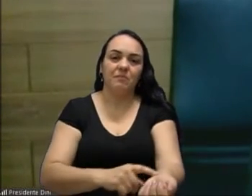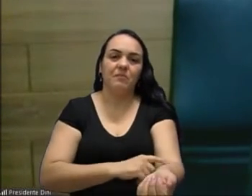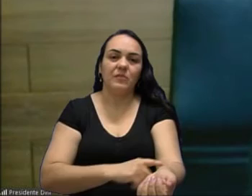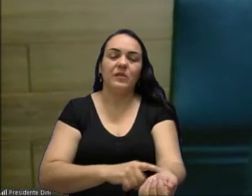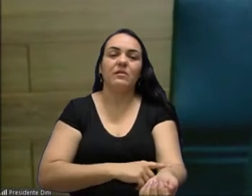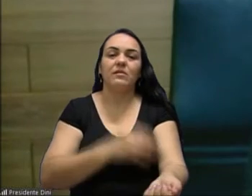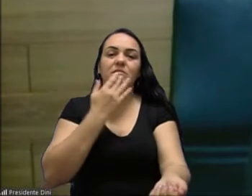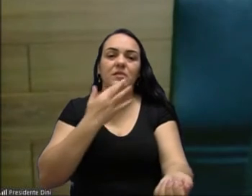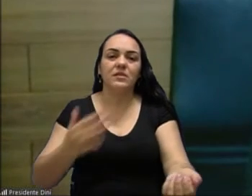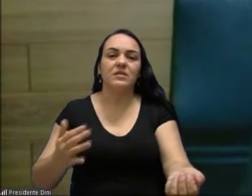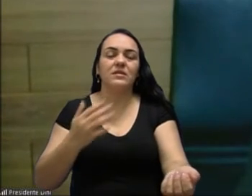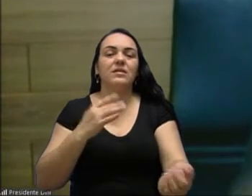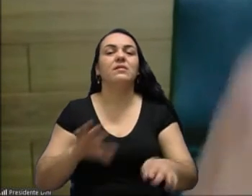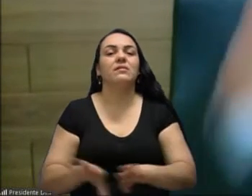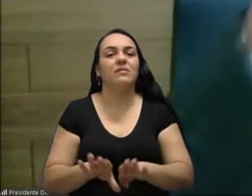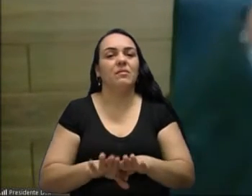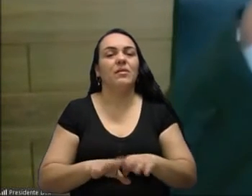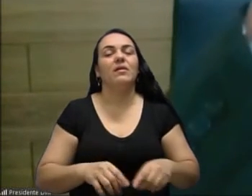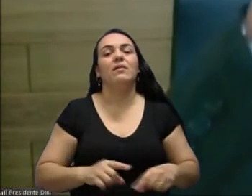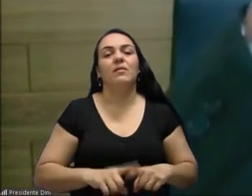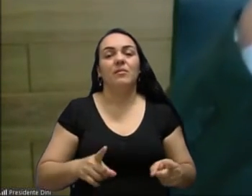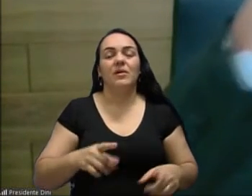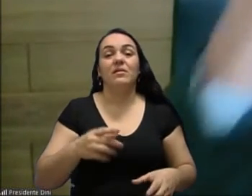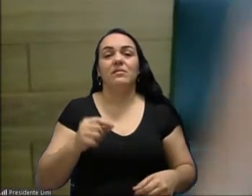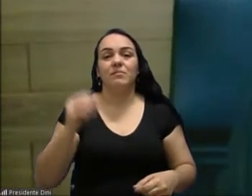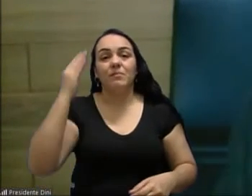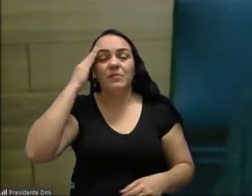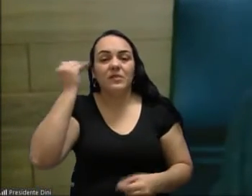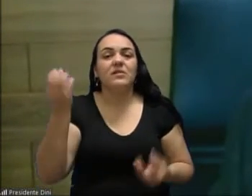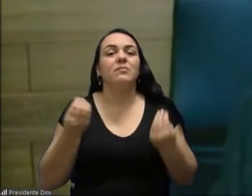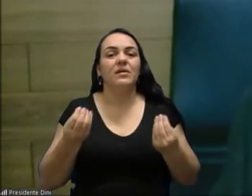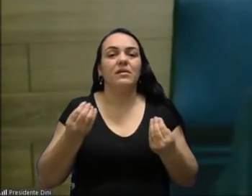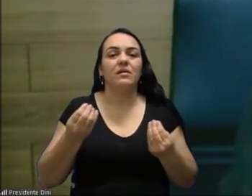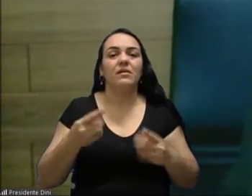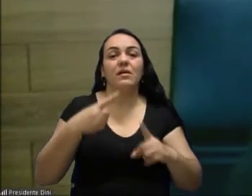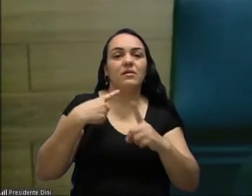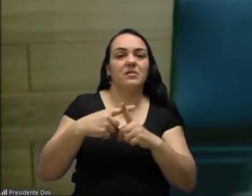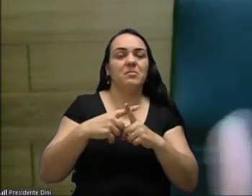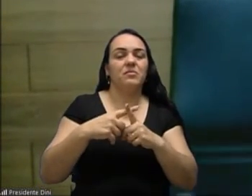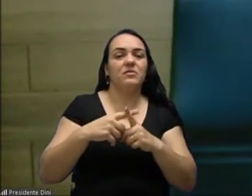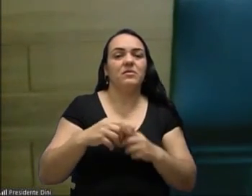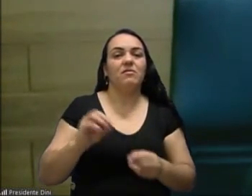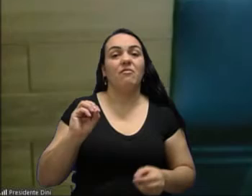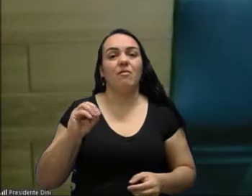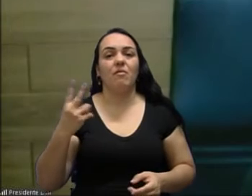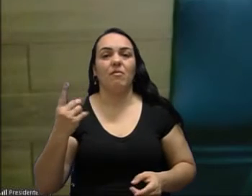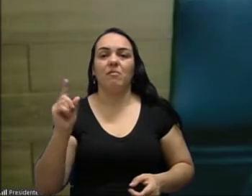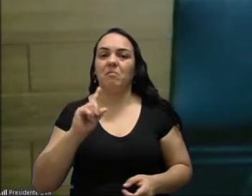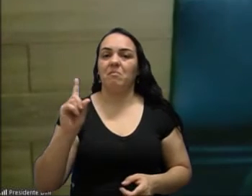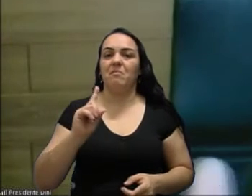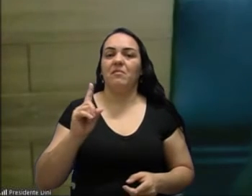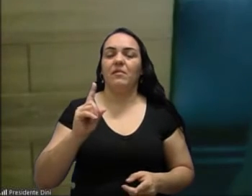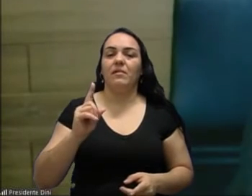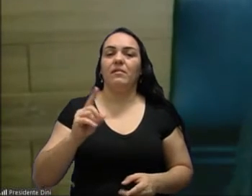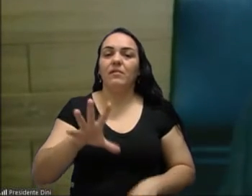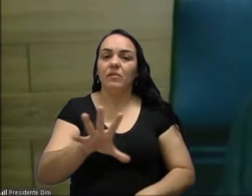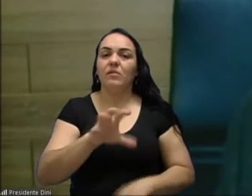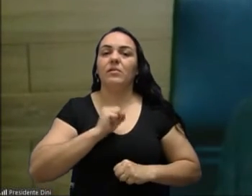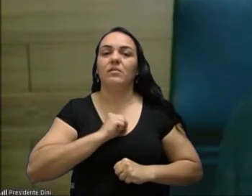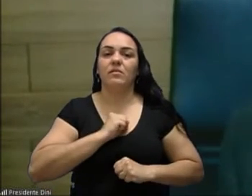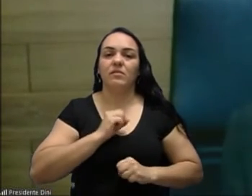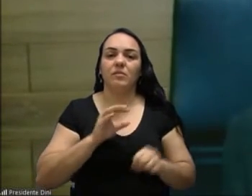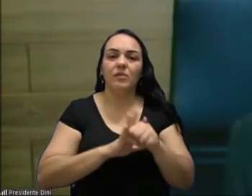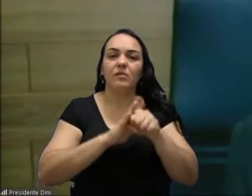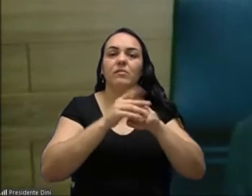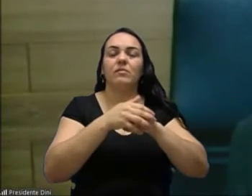fazer a colocação do falso positivo possivelmente o falso positivo do